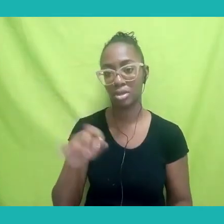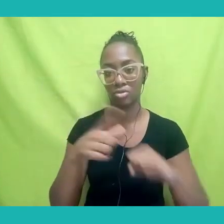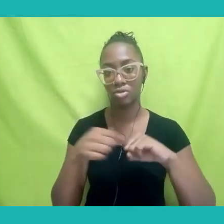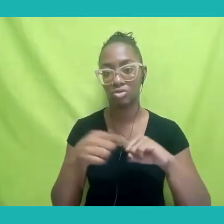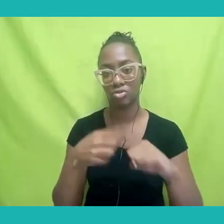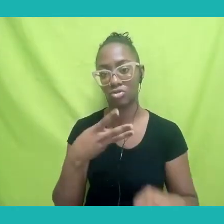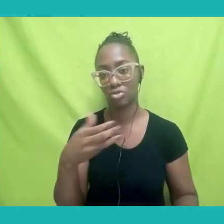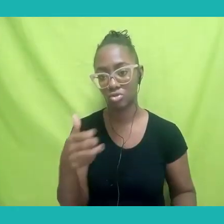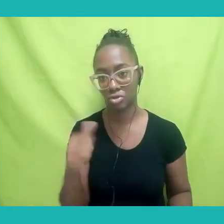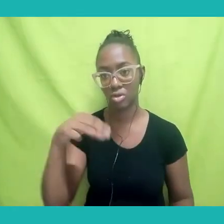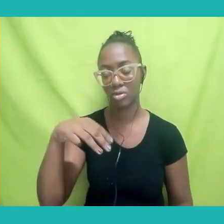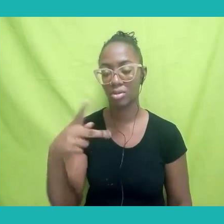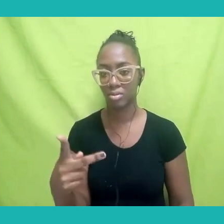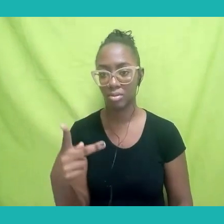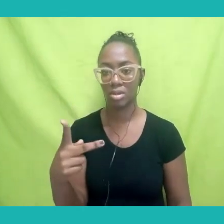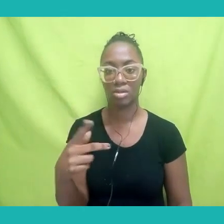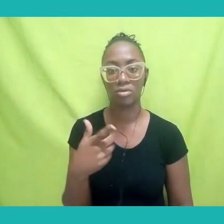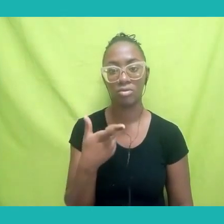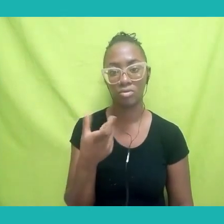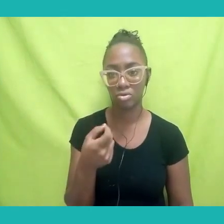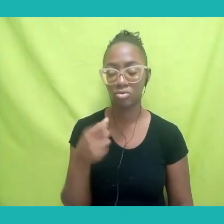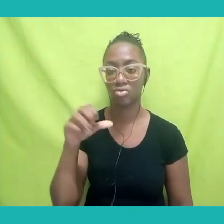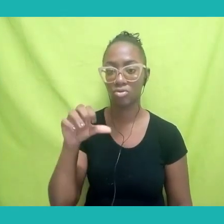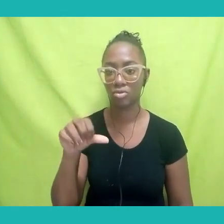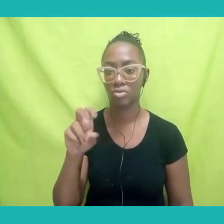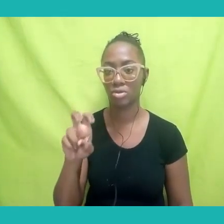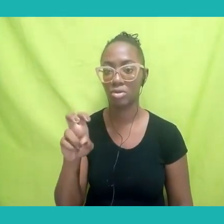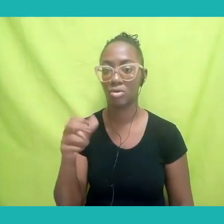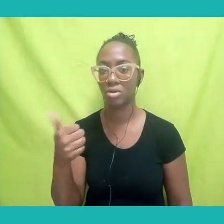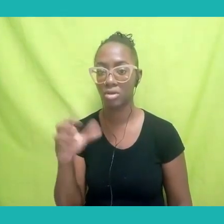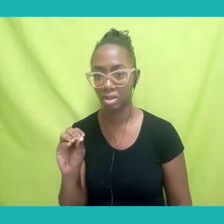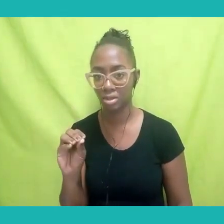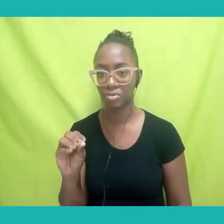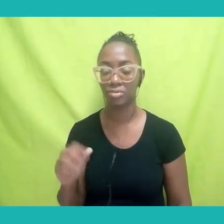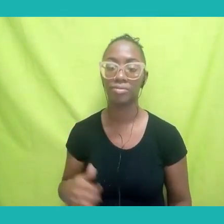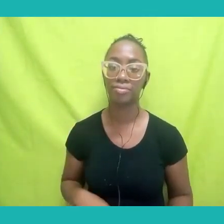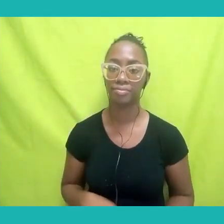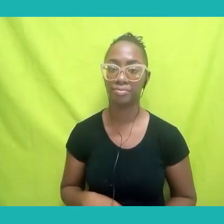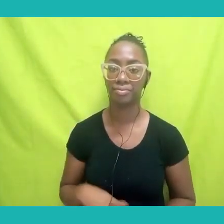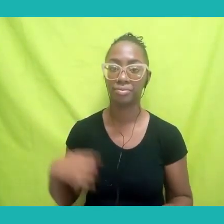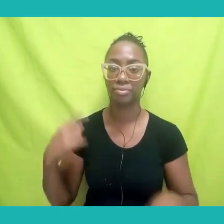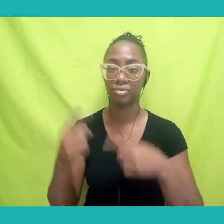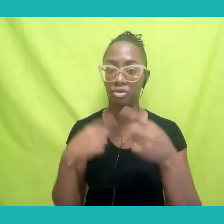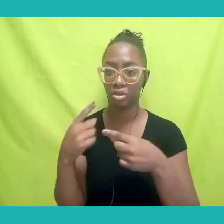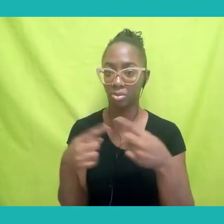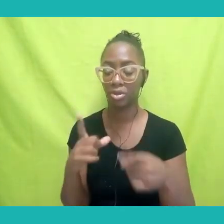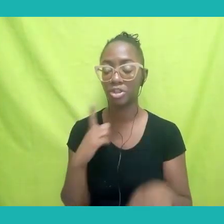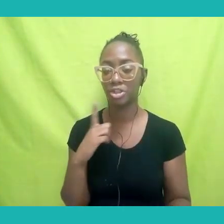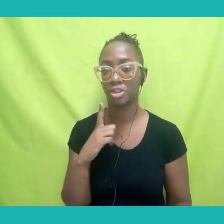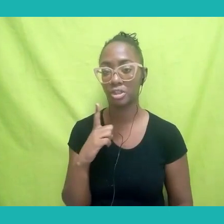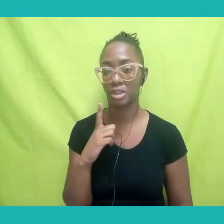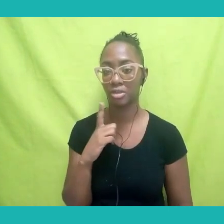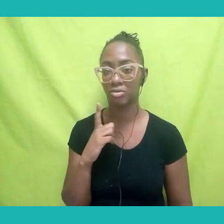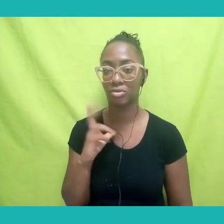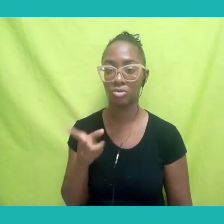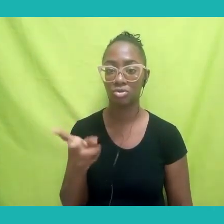MP 22.1510 de 2001. Depois da Lei 13.954, nós tivemos, continuamos com a